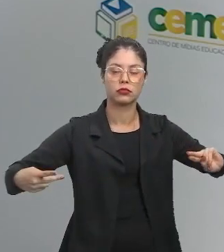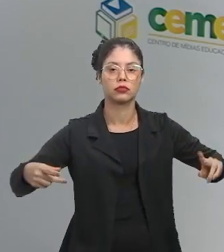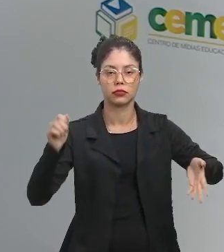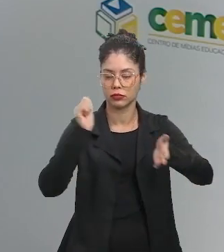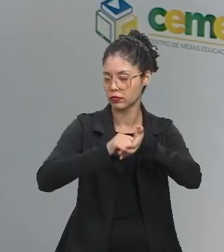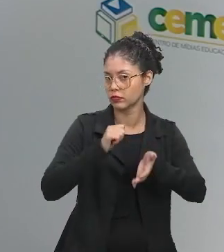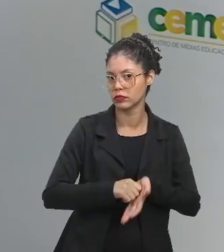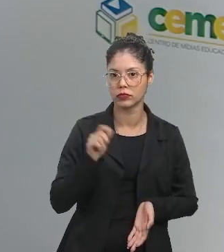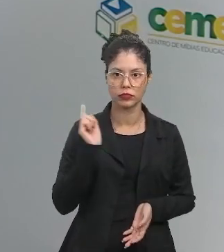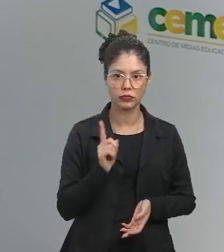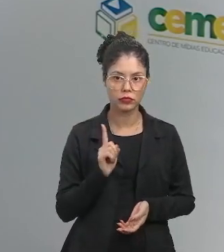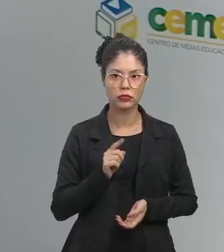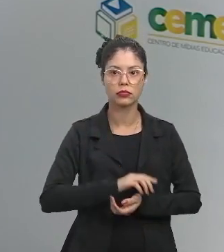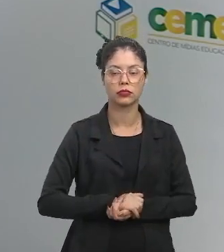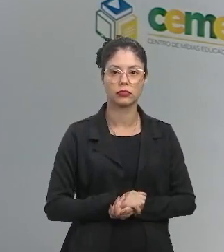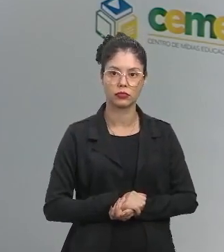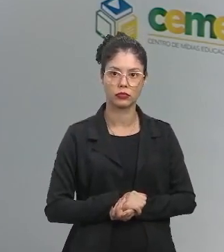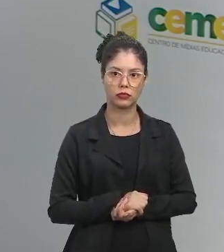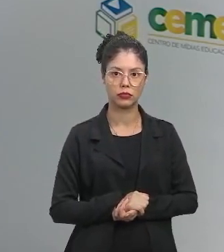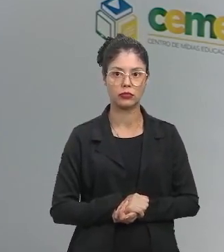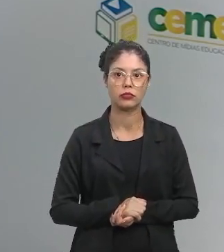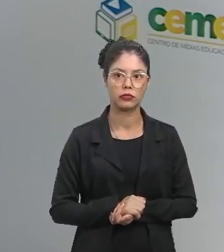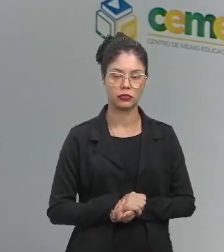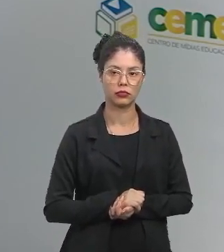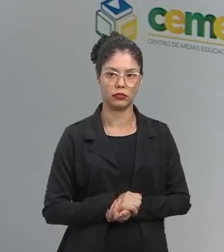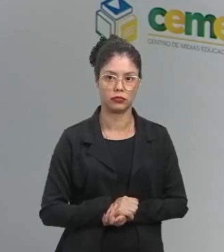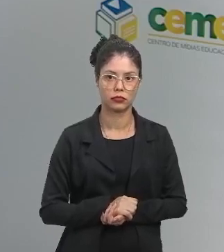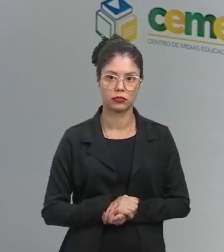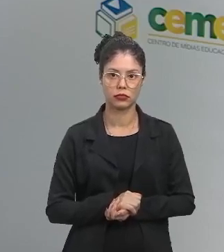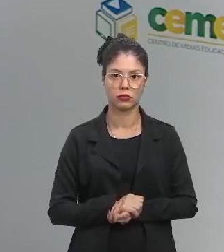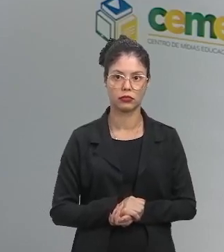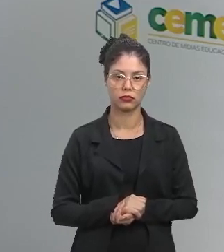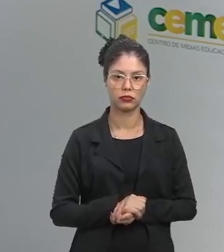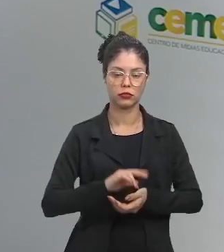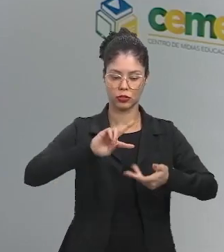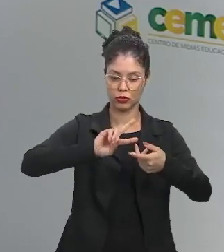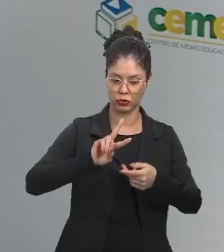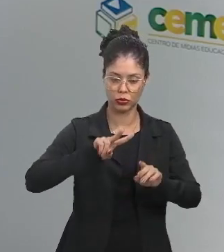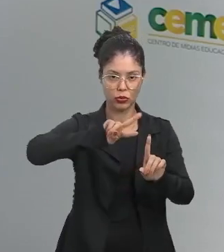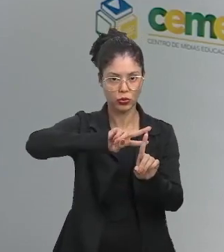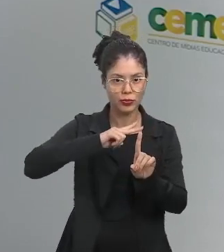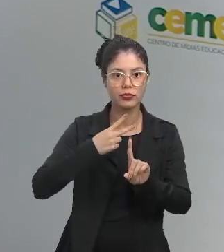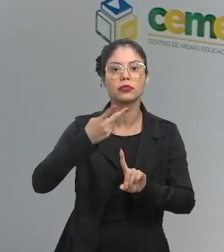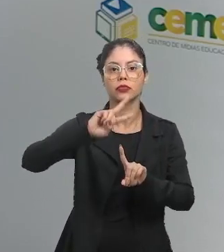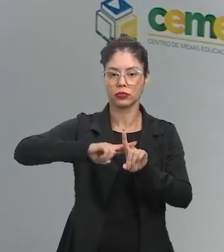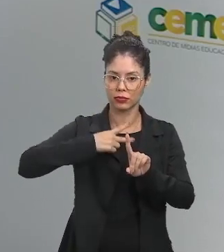aqui para vocês, tá? Ela é anterior. Então, duplicação do DNA.